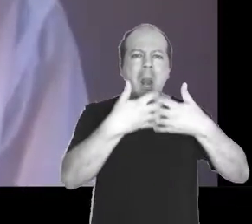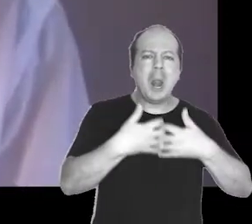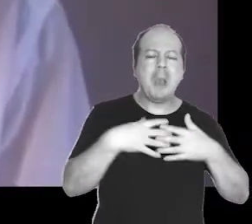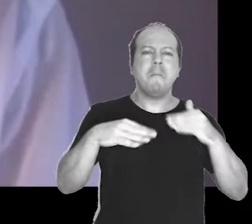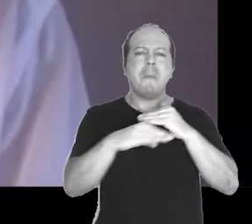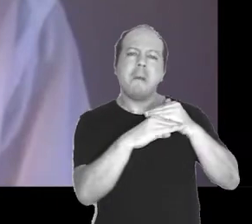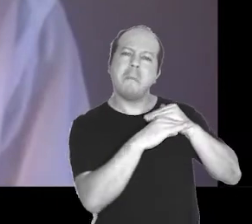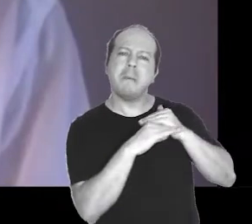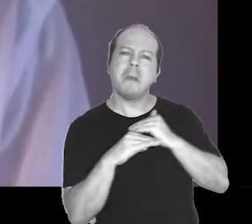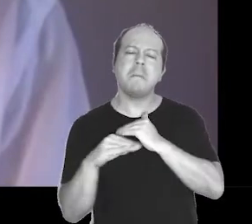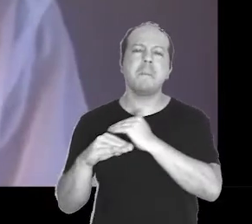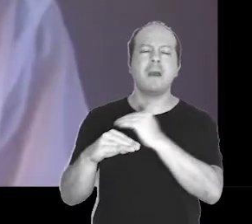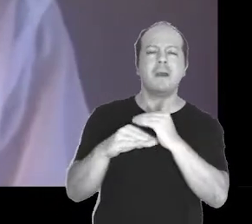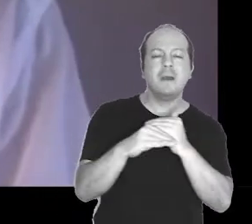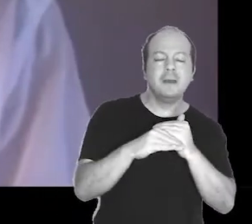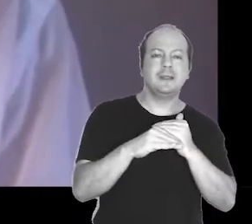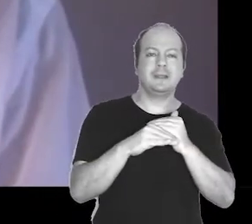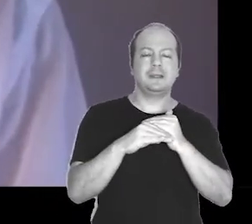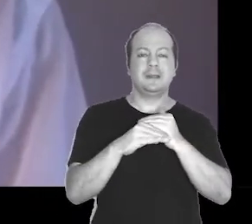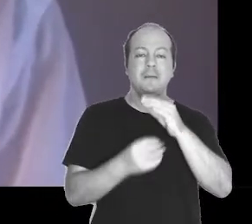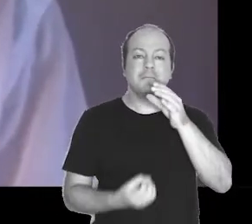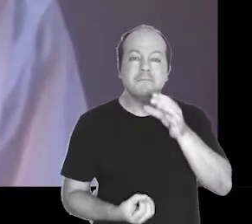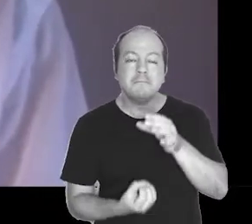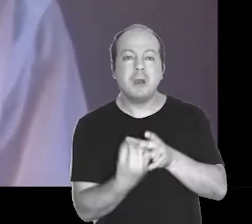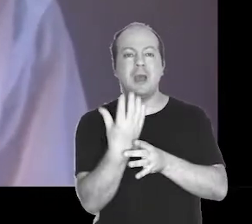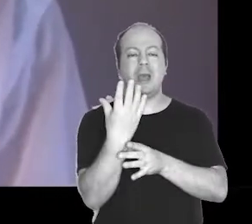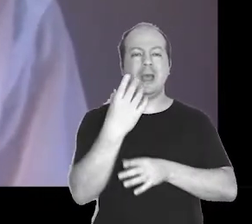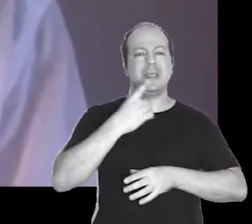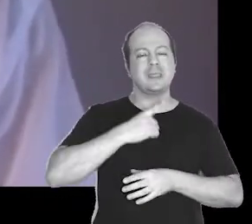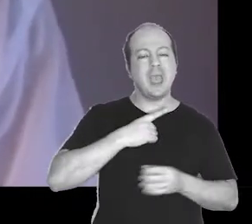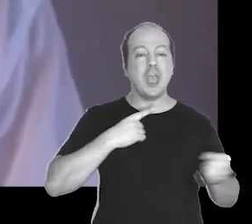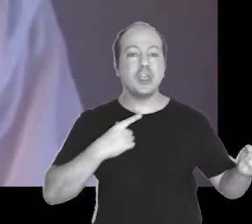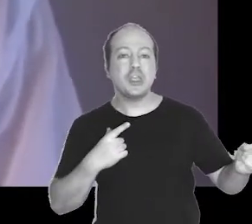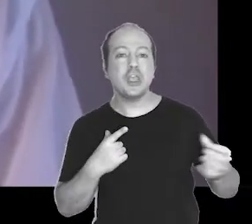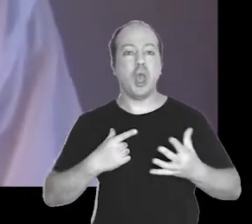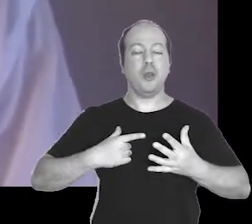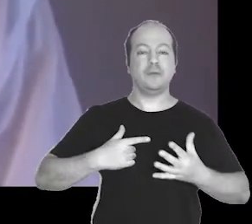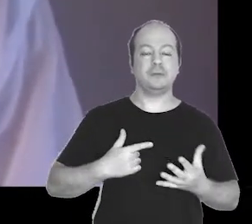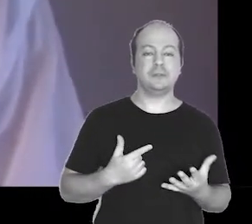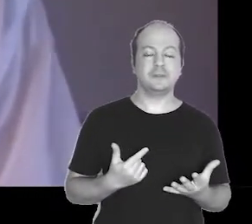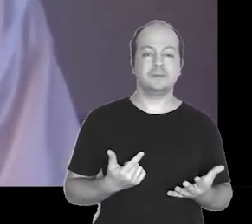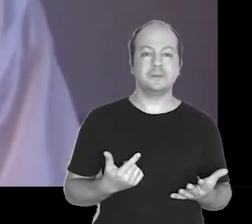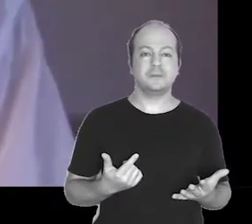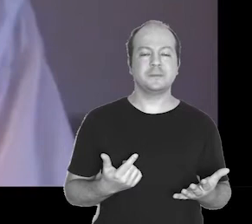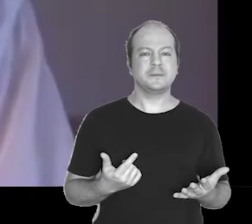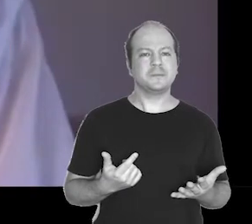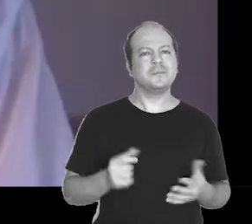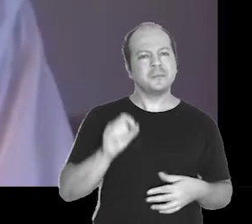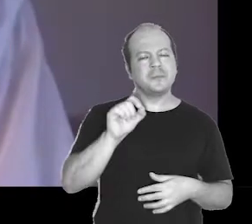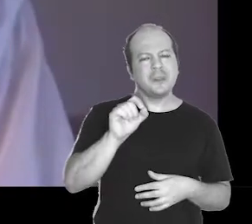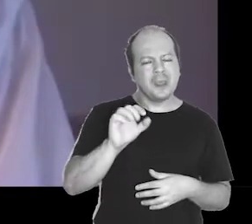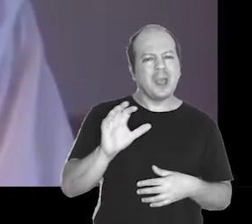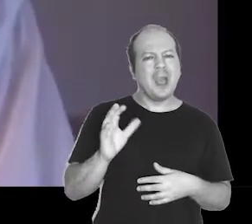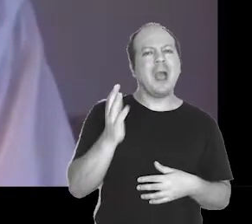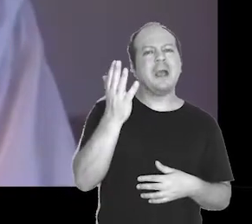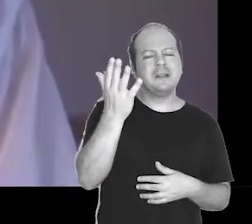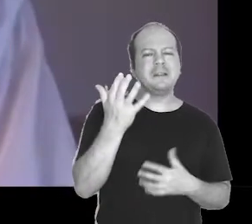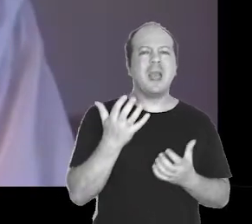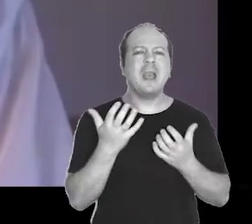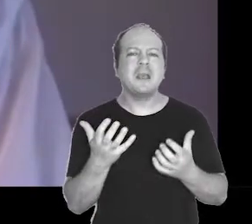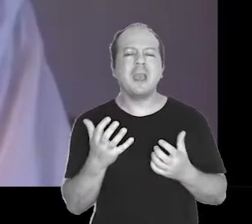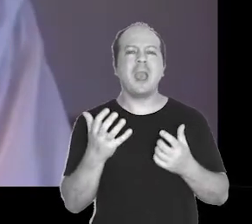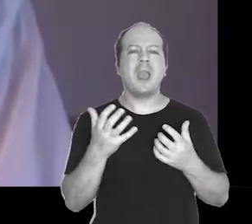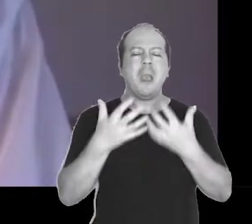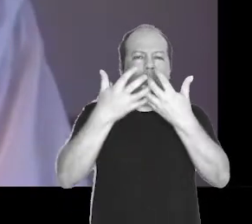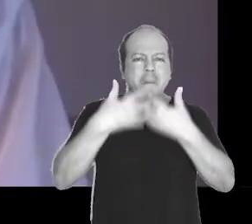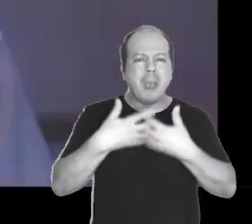padrões por meio da criação de novos. Foi assim que pretendi a